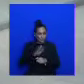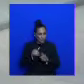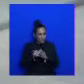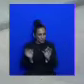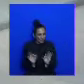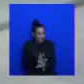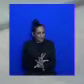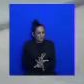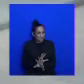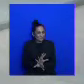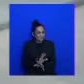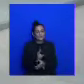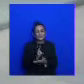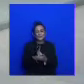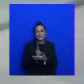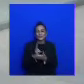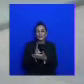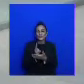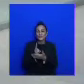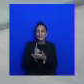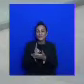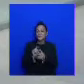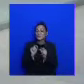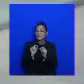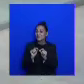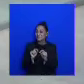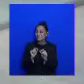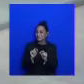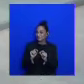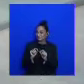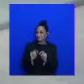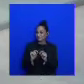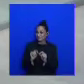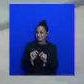Tudo certo? Passaremos a seguir.